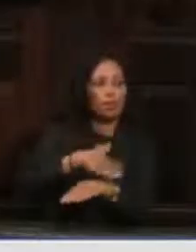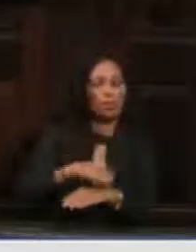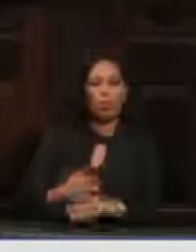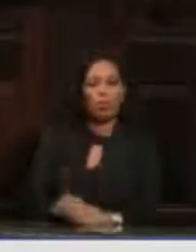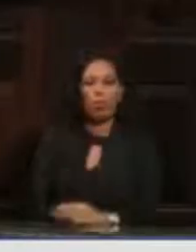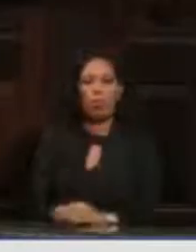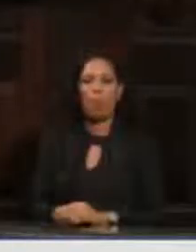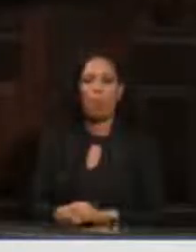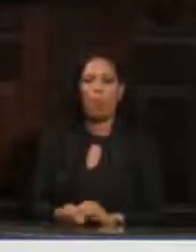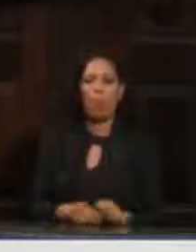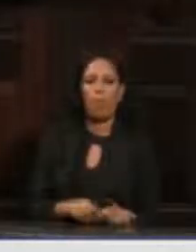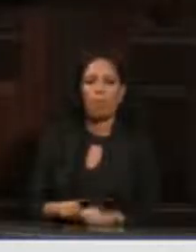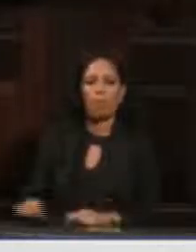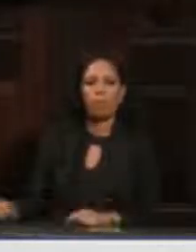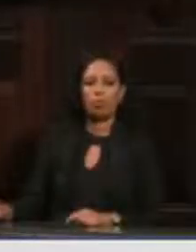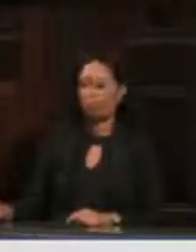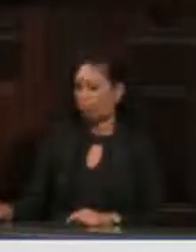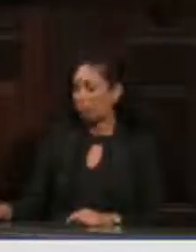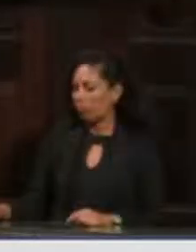não.